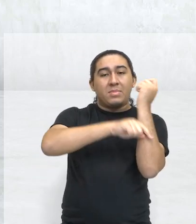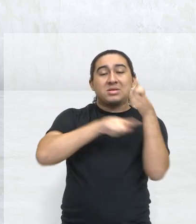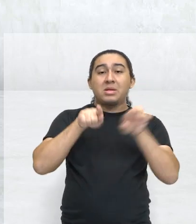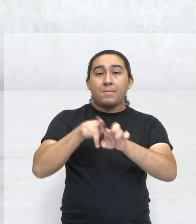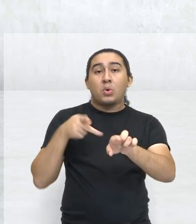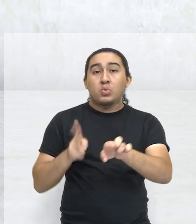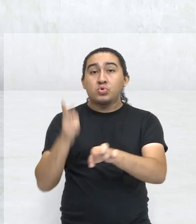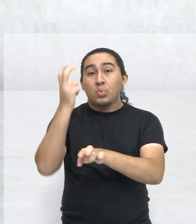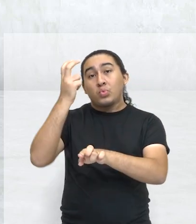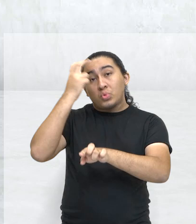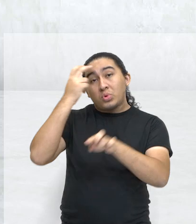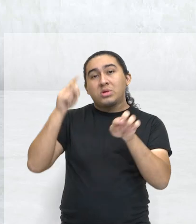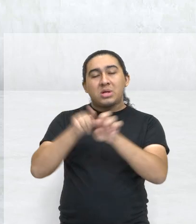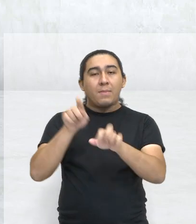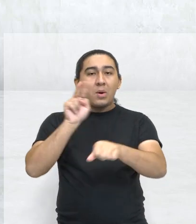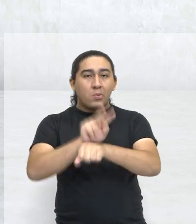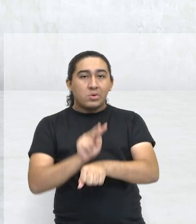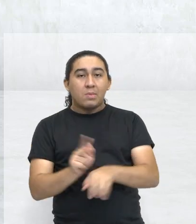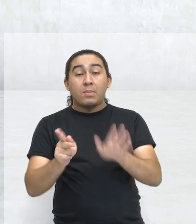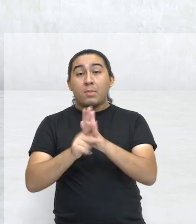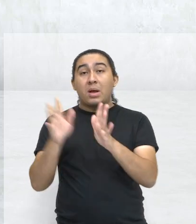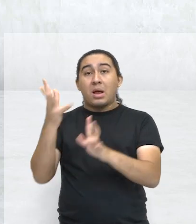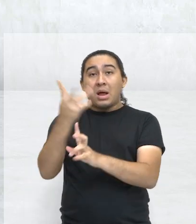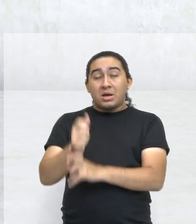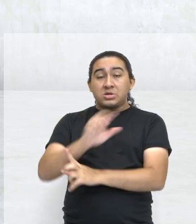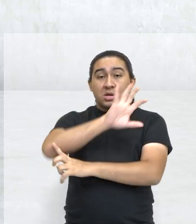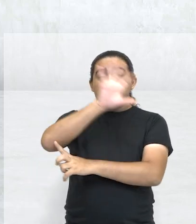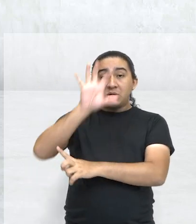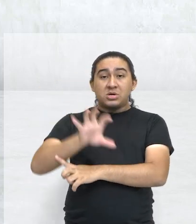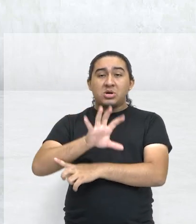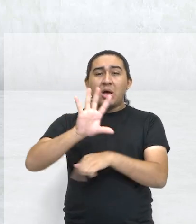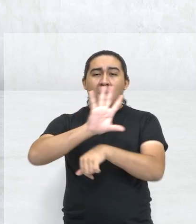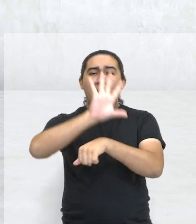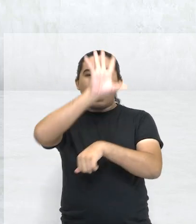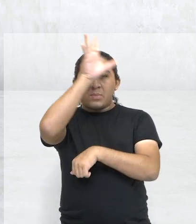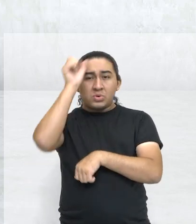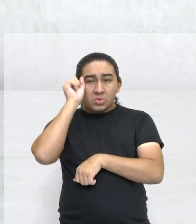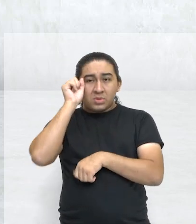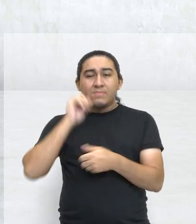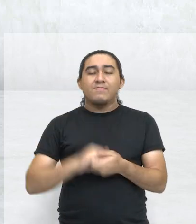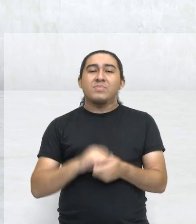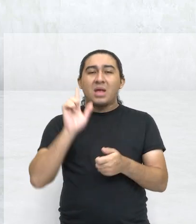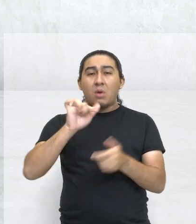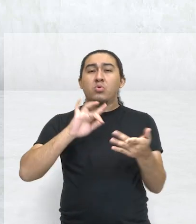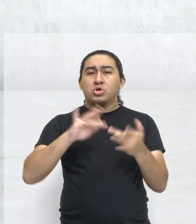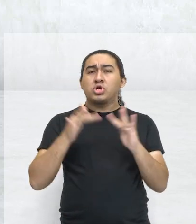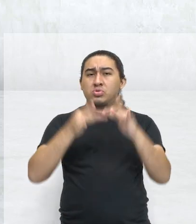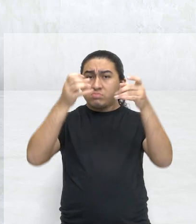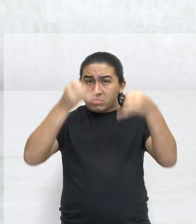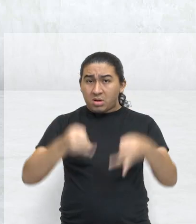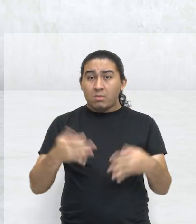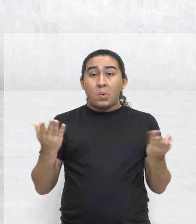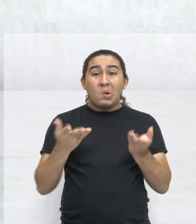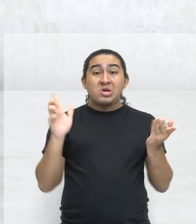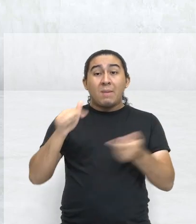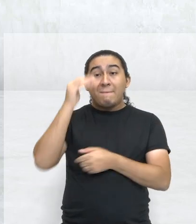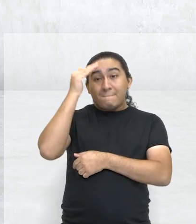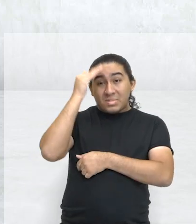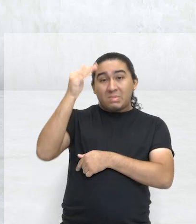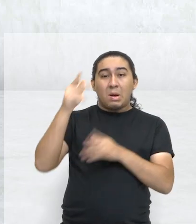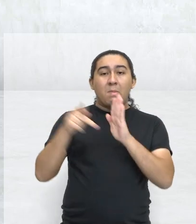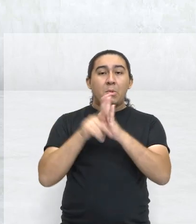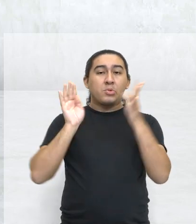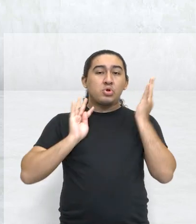um símbolo não apenas de riqueza e do esplendor de Manaus durante o ciclo da borracha, mas também de